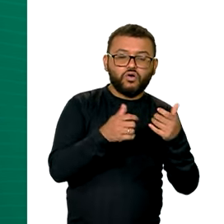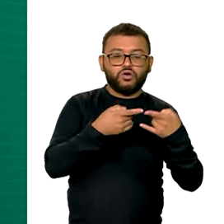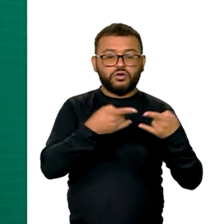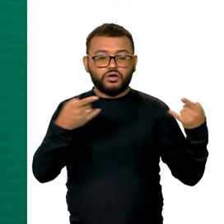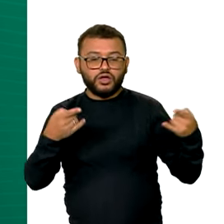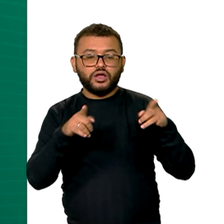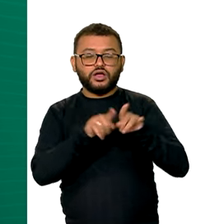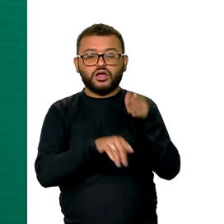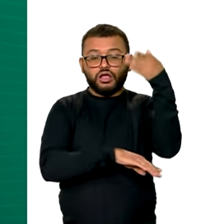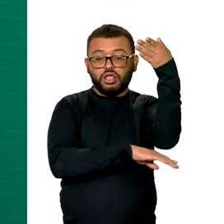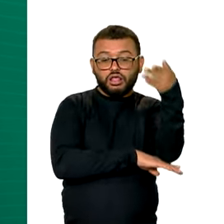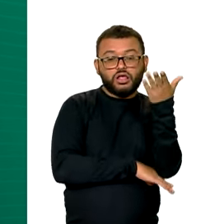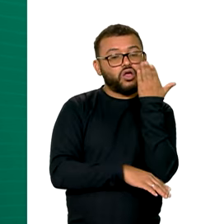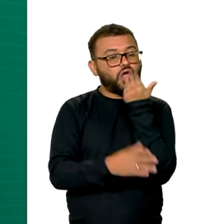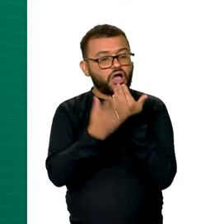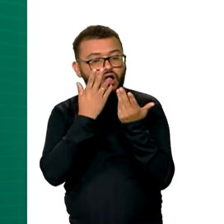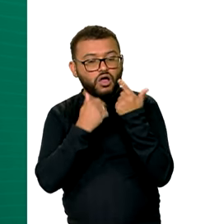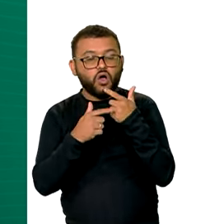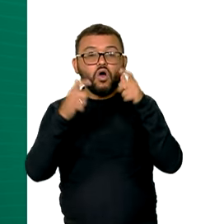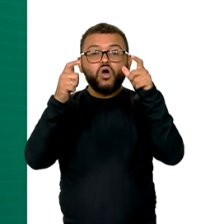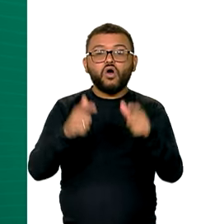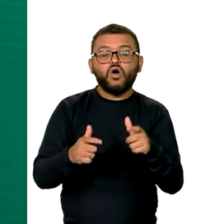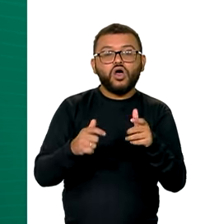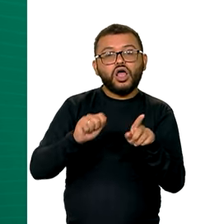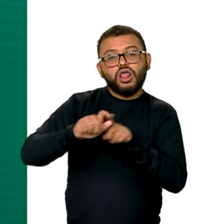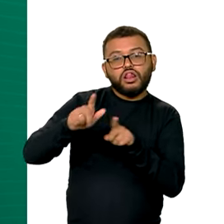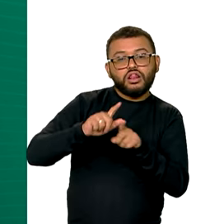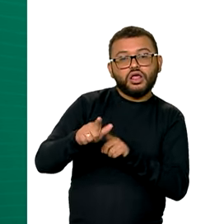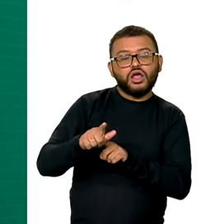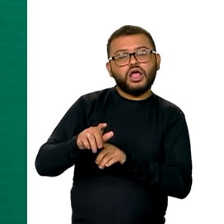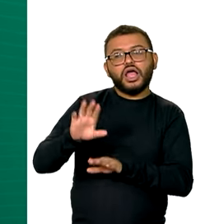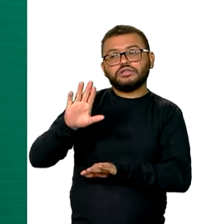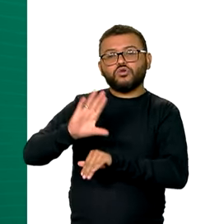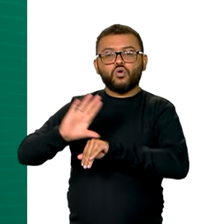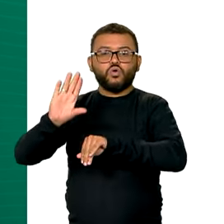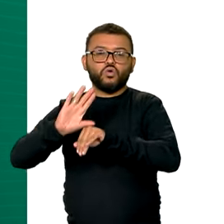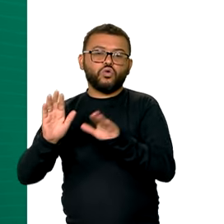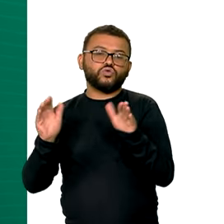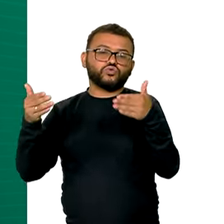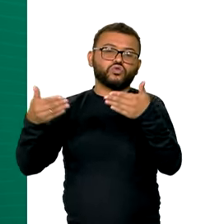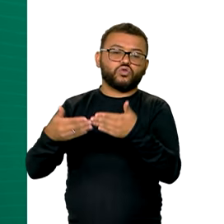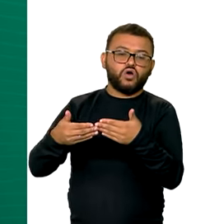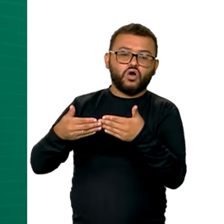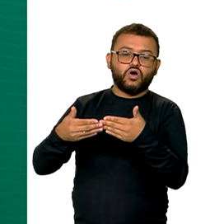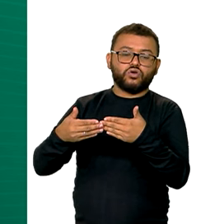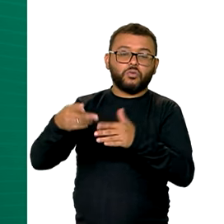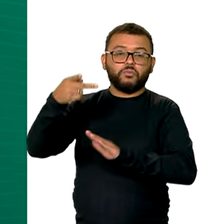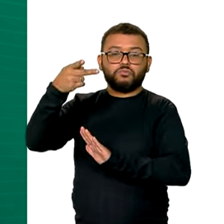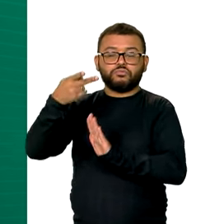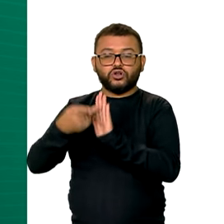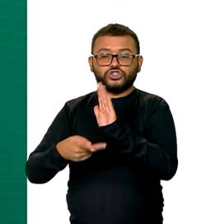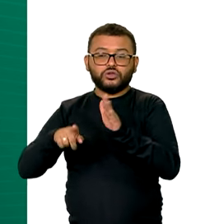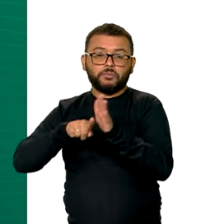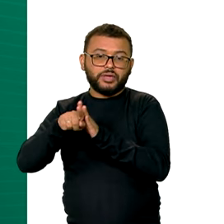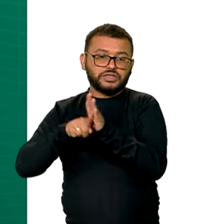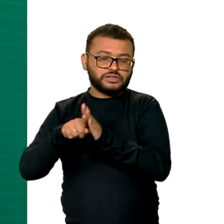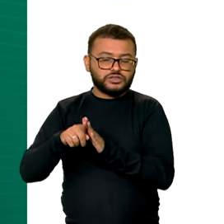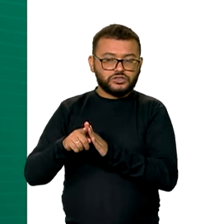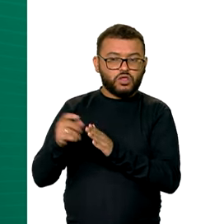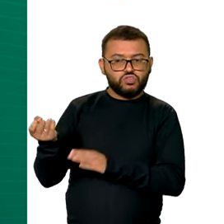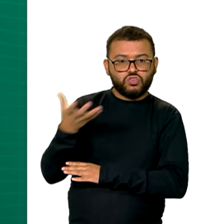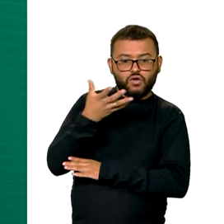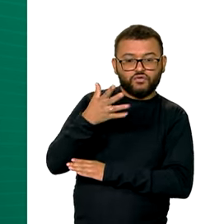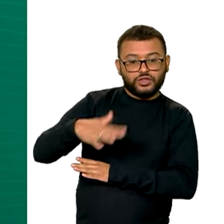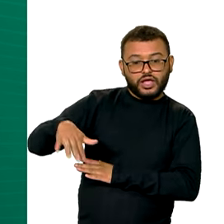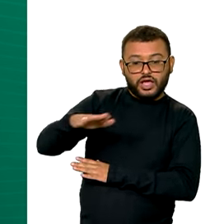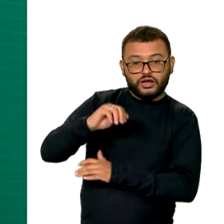hospedagem, alimentação e locação de espaços. Para cursos, congressos, intercâmbios e projetos de pesquisa e inovação